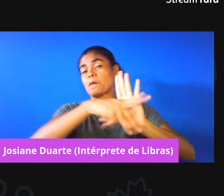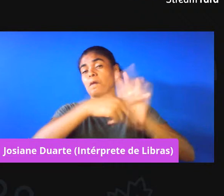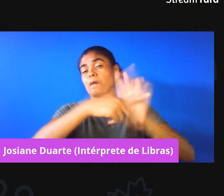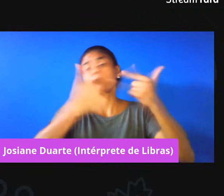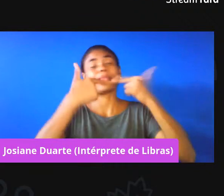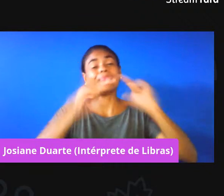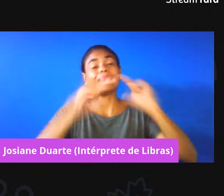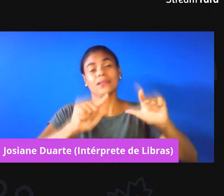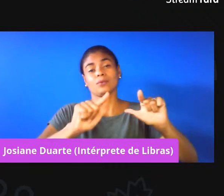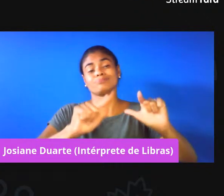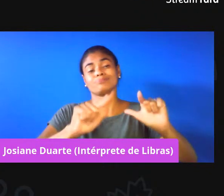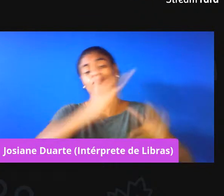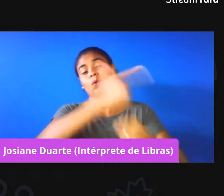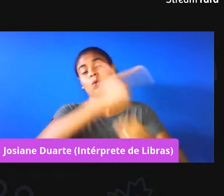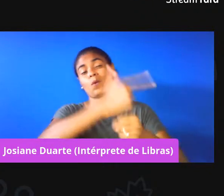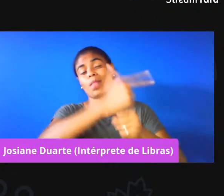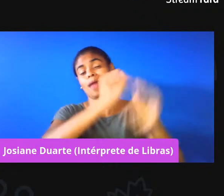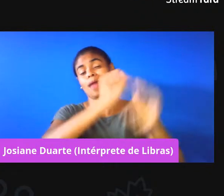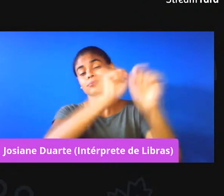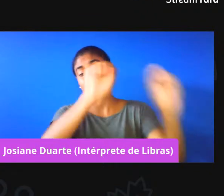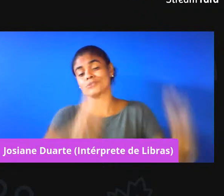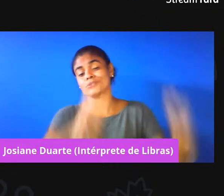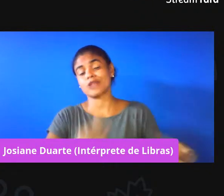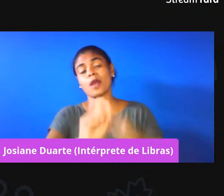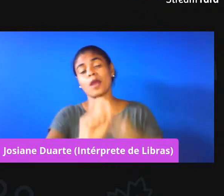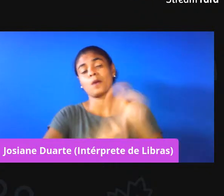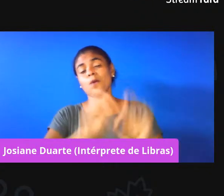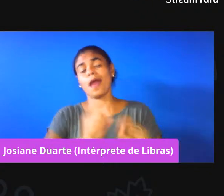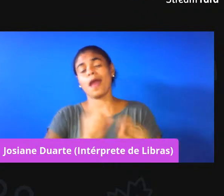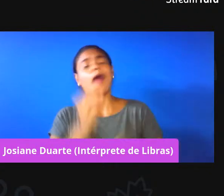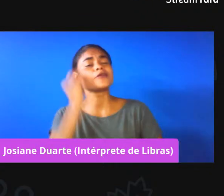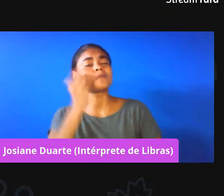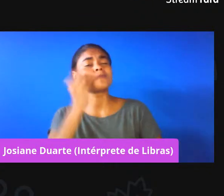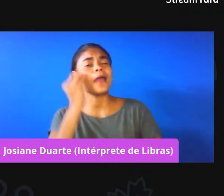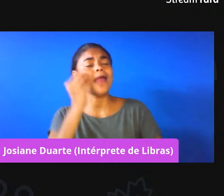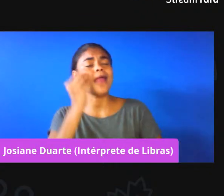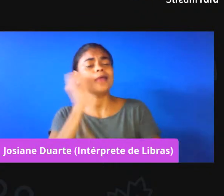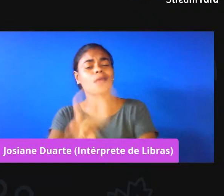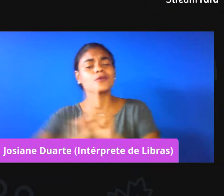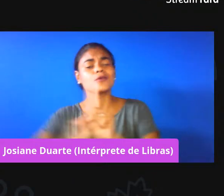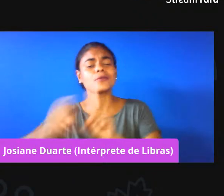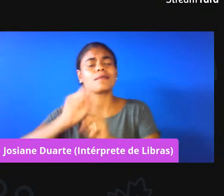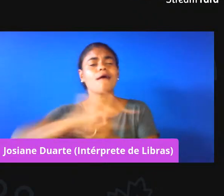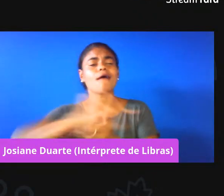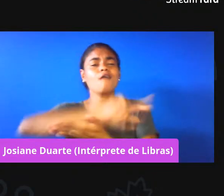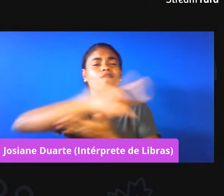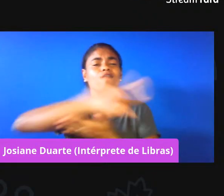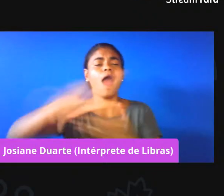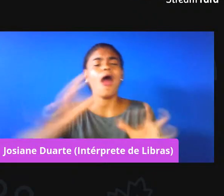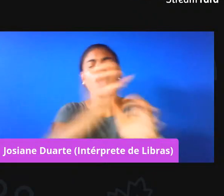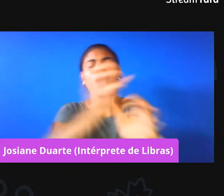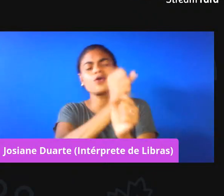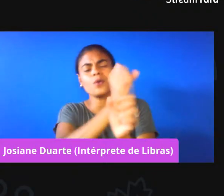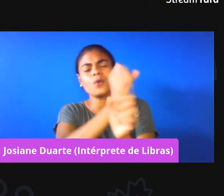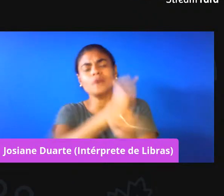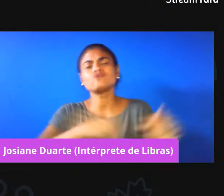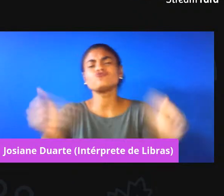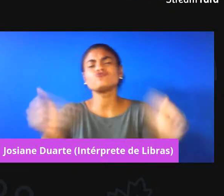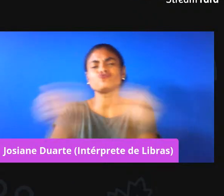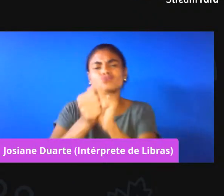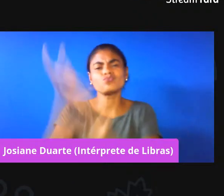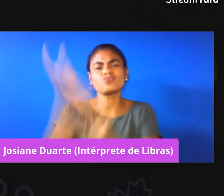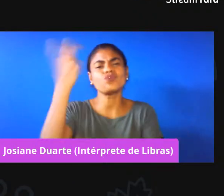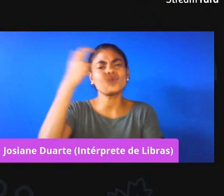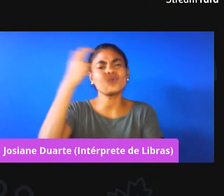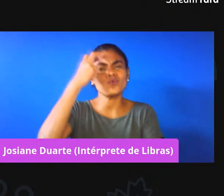léxico é a somatória de toda a experiência acumulada de uma sociedade e do acervo de sua cultura através do tempo.